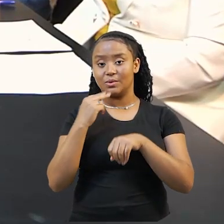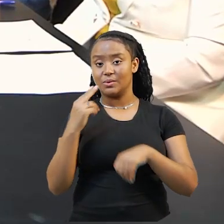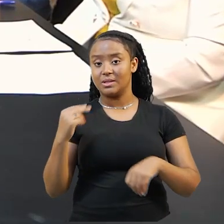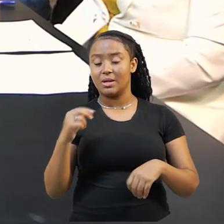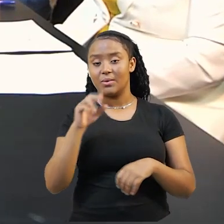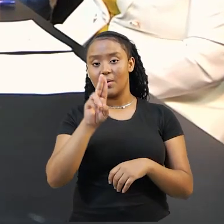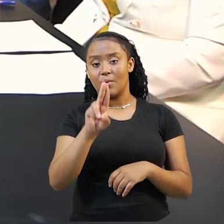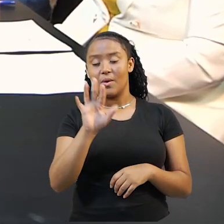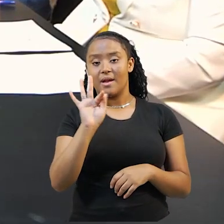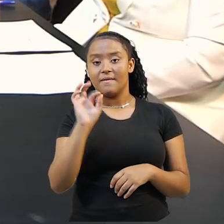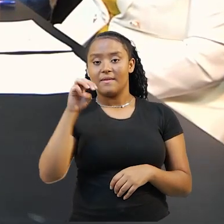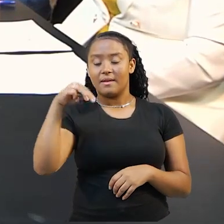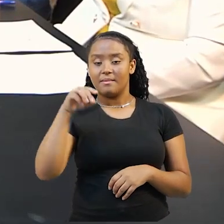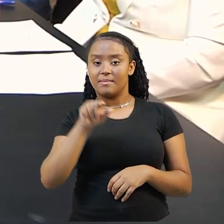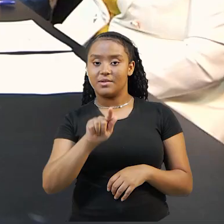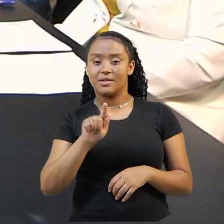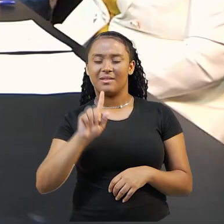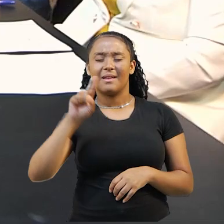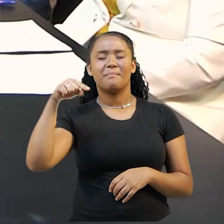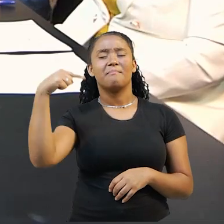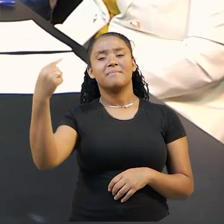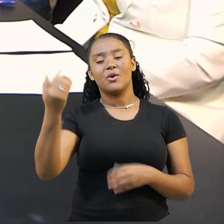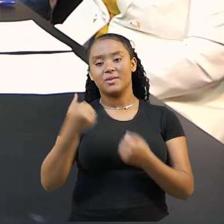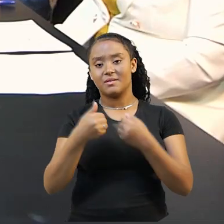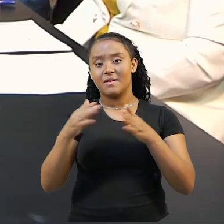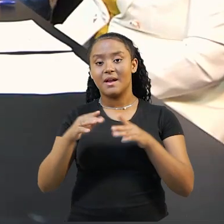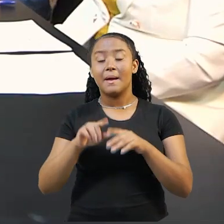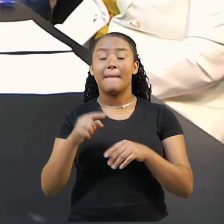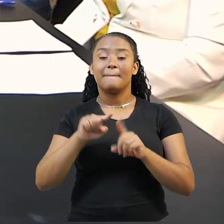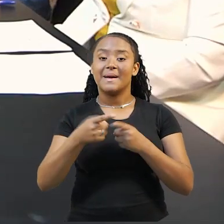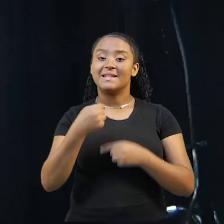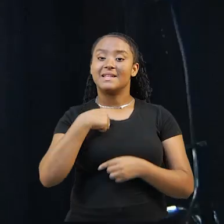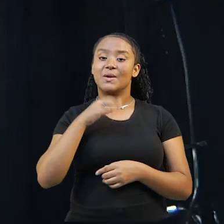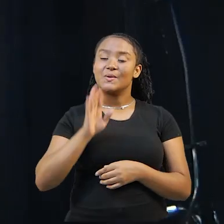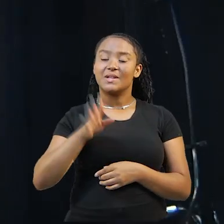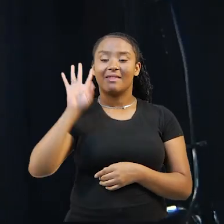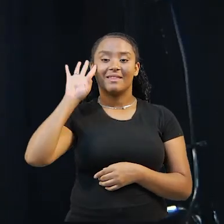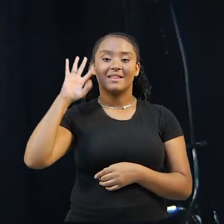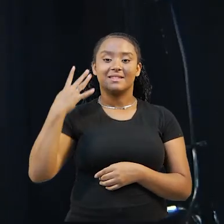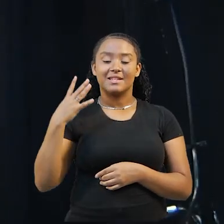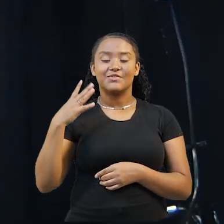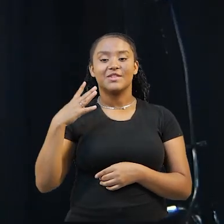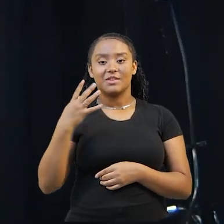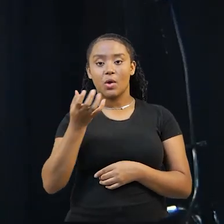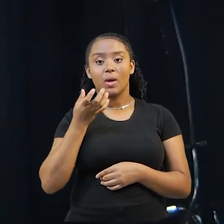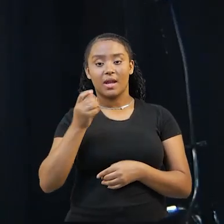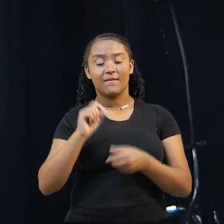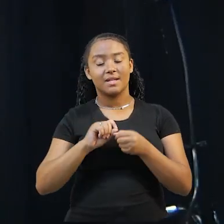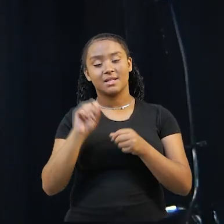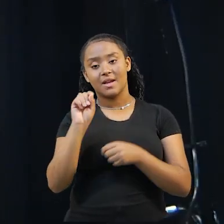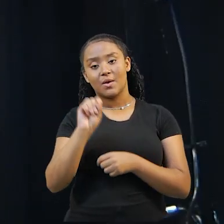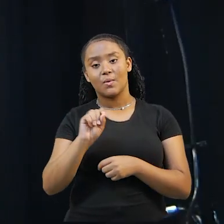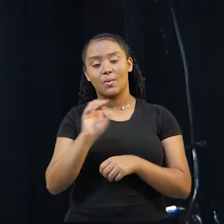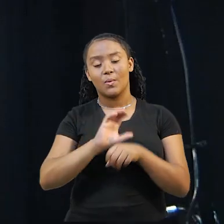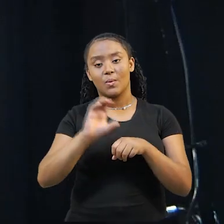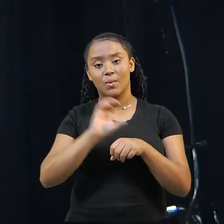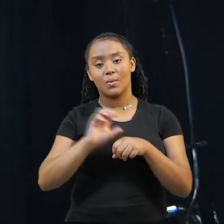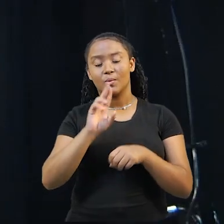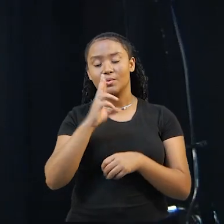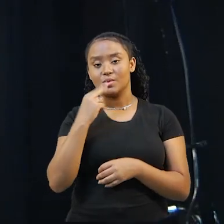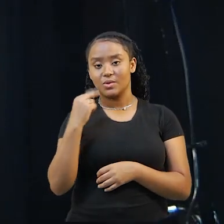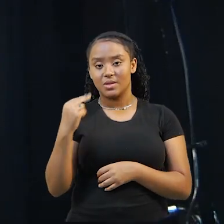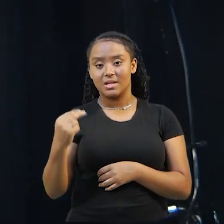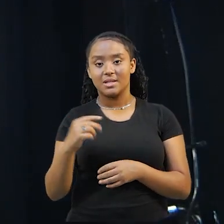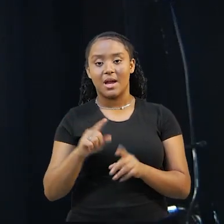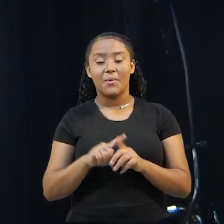UFMG. Ele abriu depois. Então, como eu tinha decidido que eu queria fazer nutrição, eu prestei Ouro Preto e Viçosa. E aí minha mãe